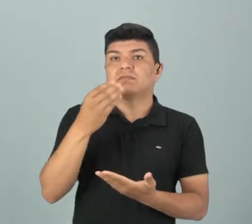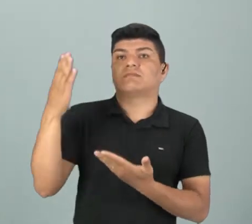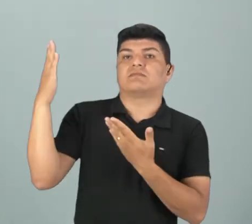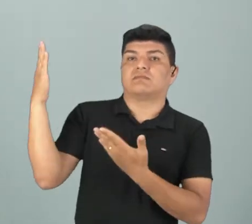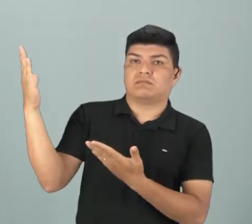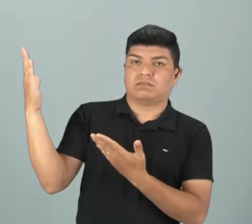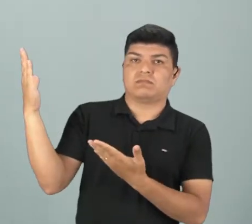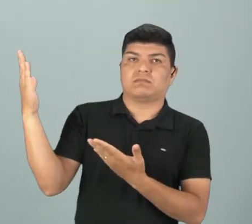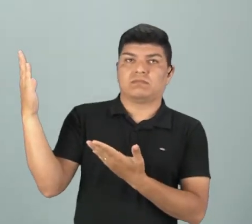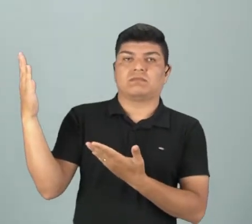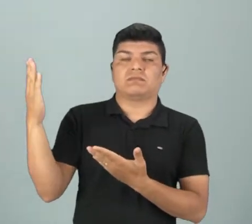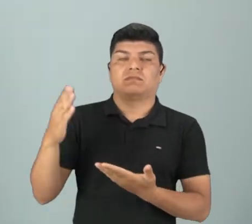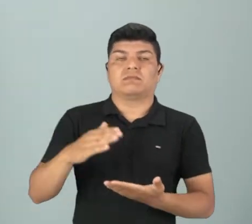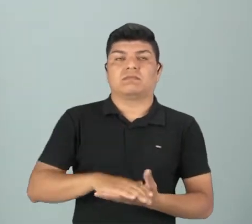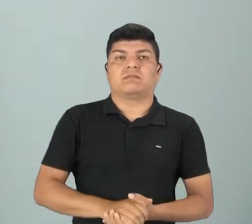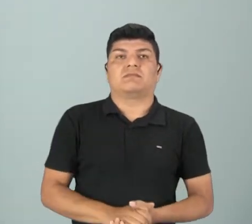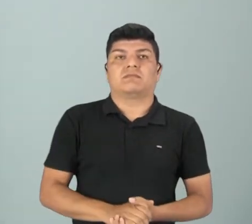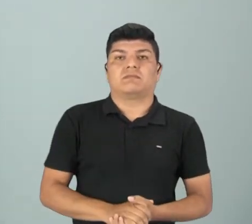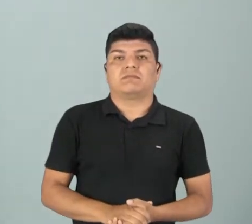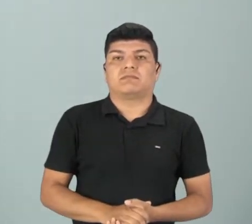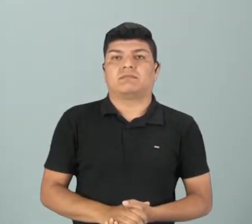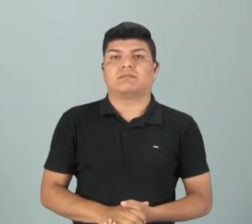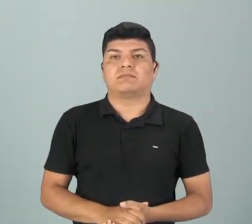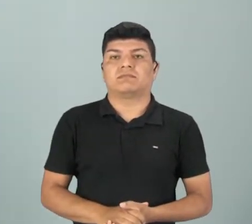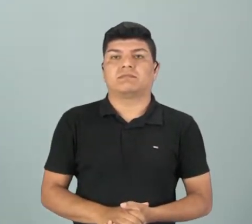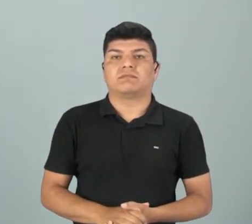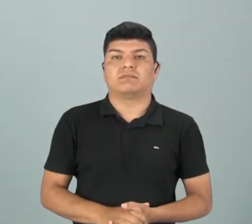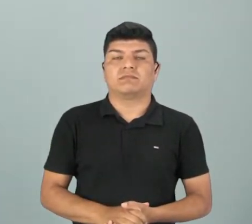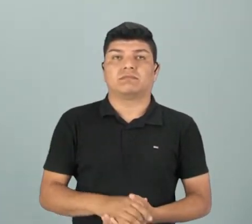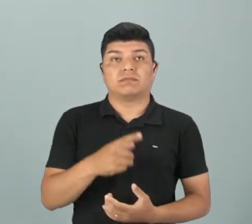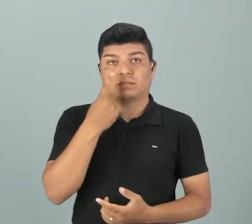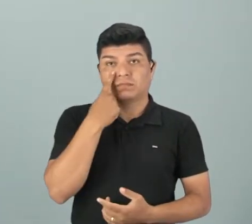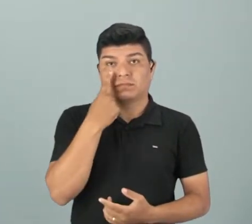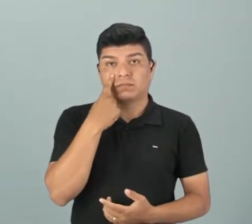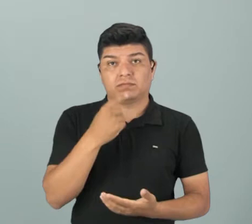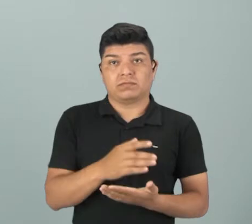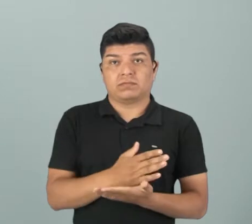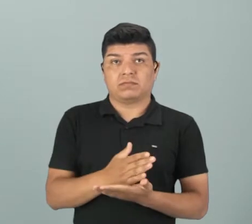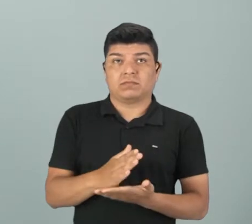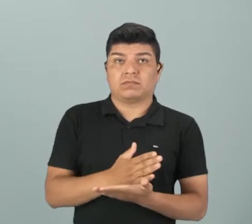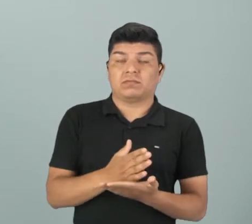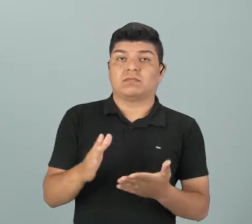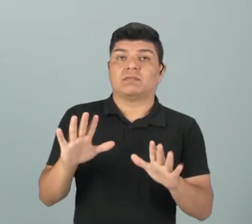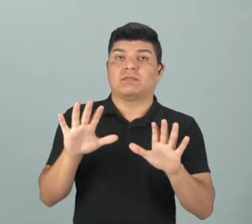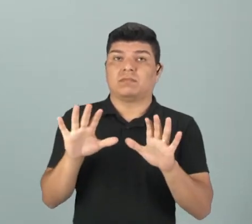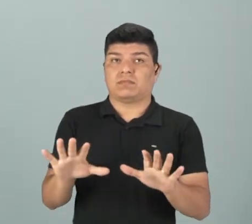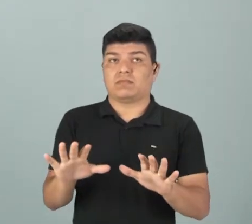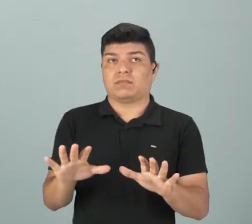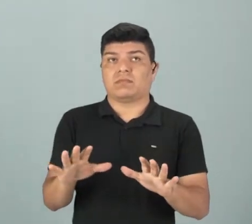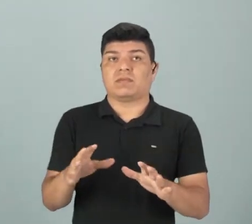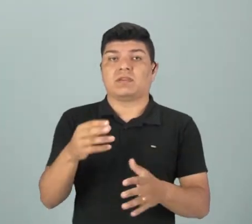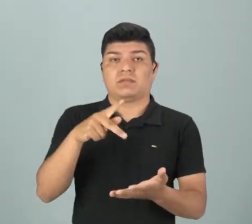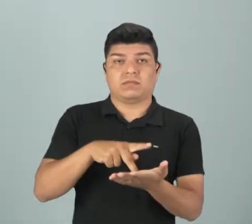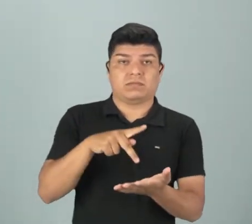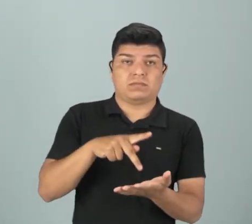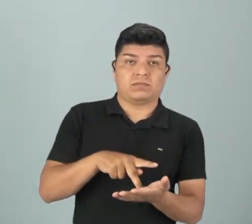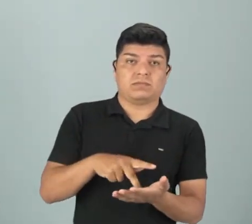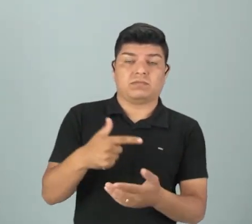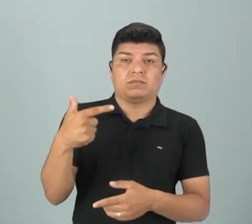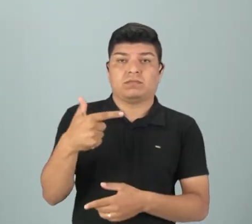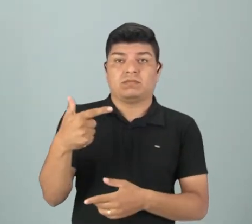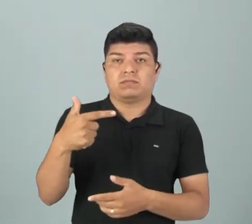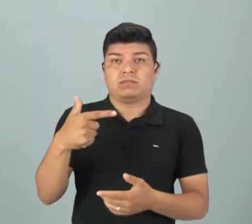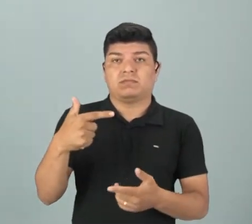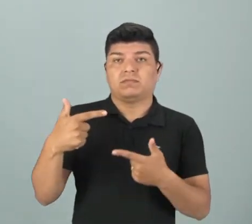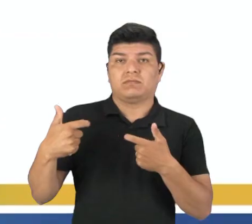da Segunda Guerra Mundial. Então vamos lá, já que a gente viu um pouquinho desses regimes totalitários, vamos ver de fato a nossa Segunda